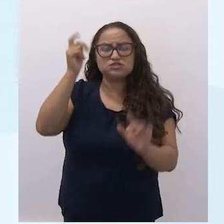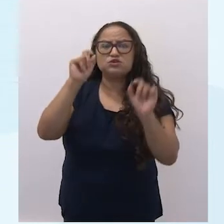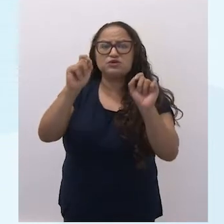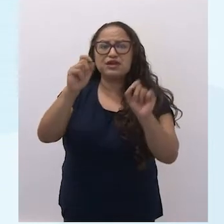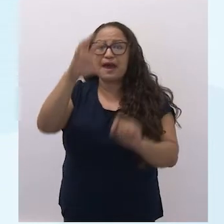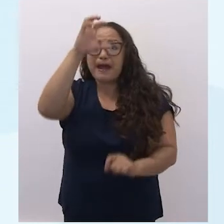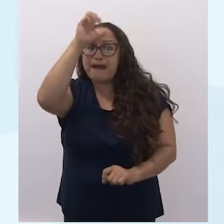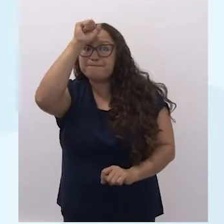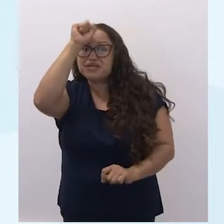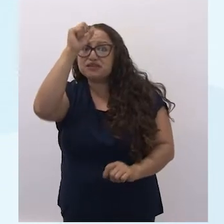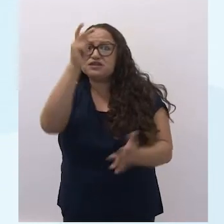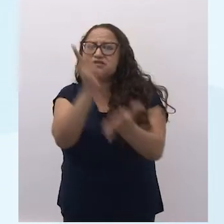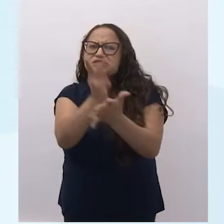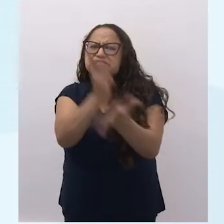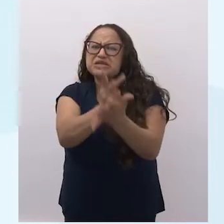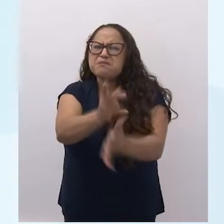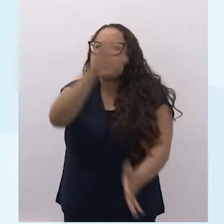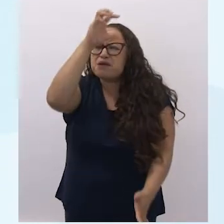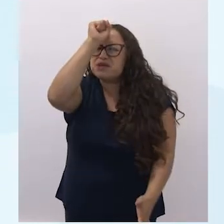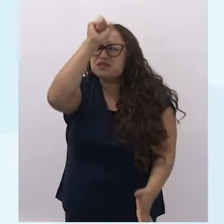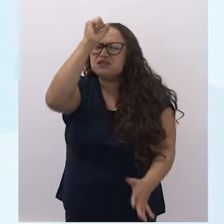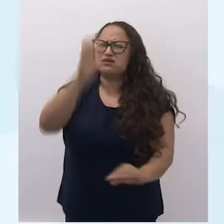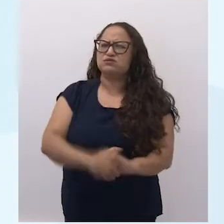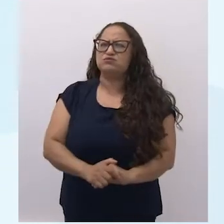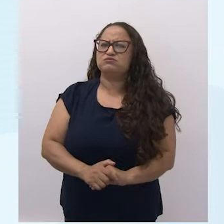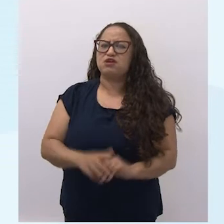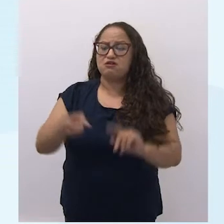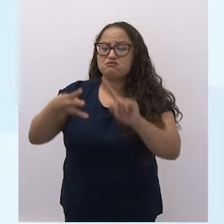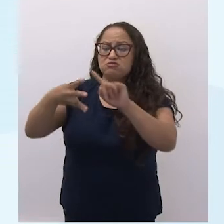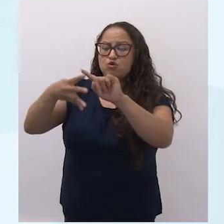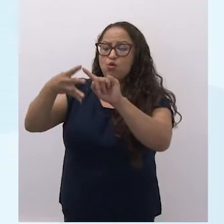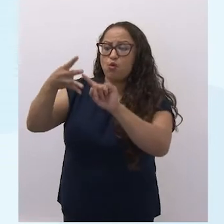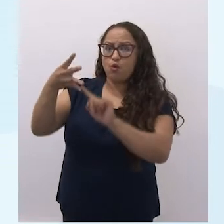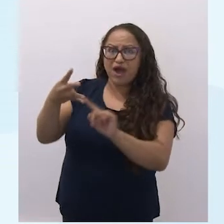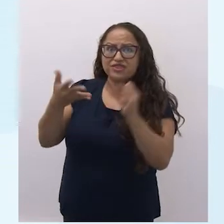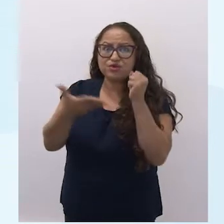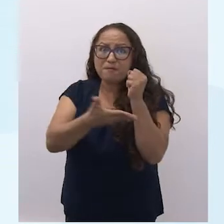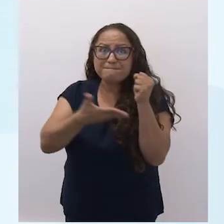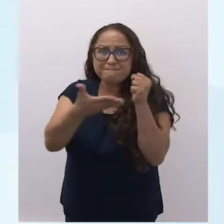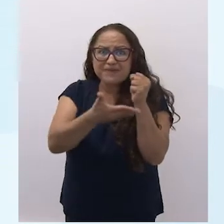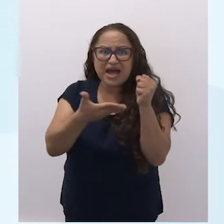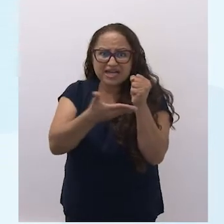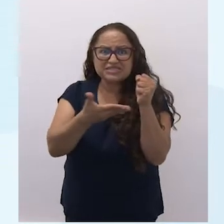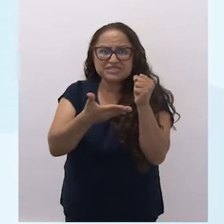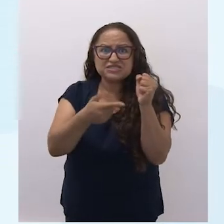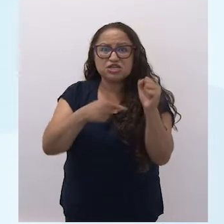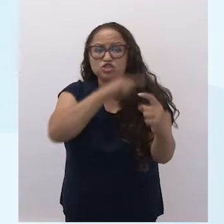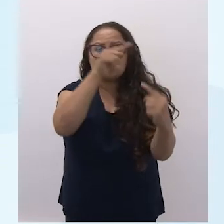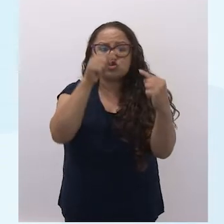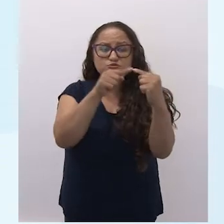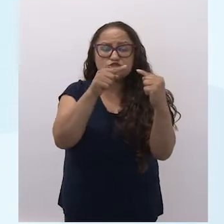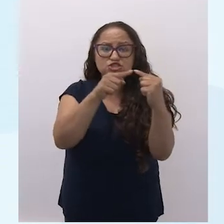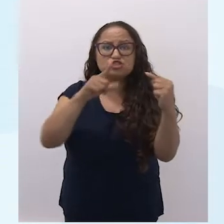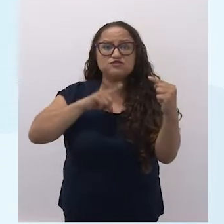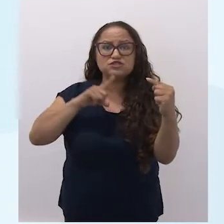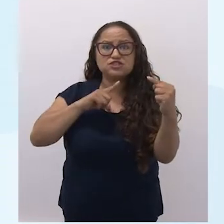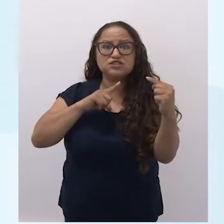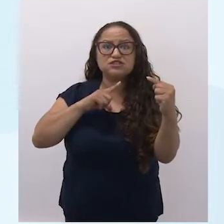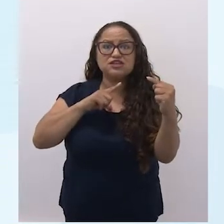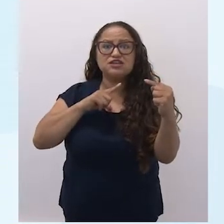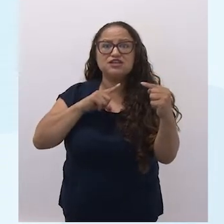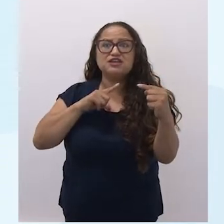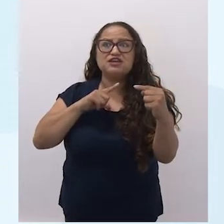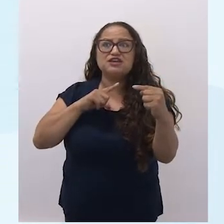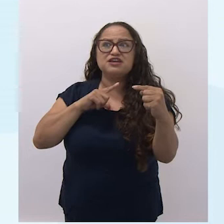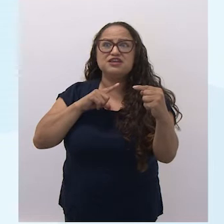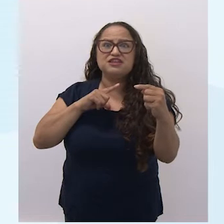De forma geral, são 4 pilares básicos propostos pela Unesco que a gente precisa ter em